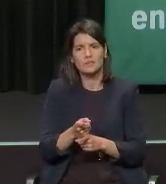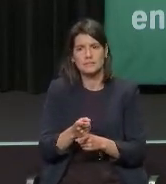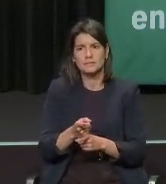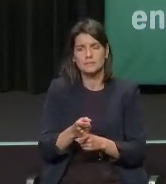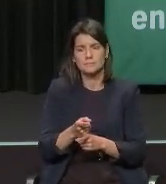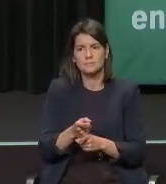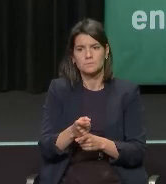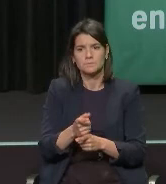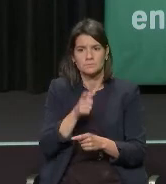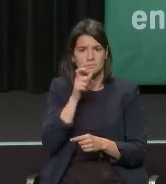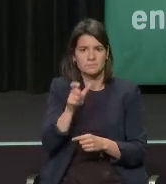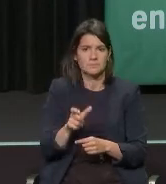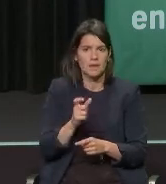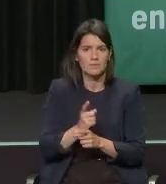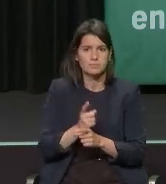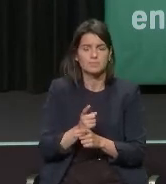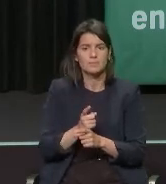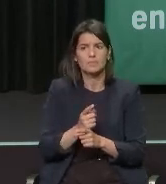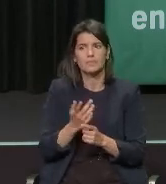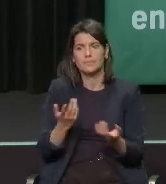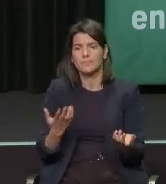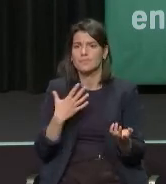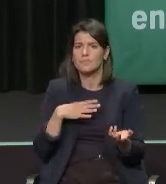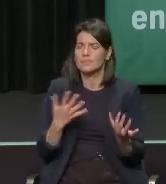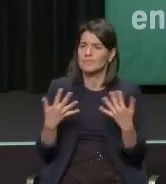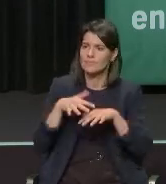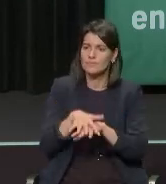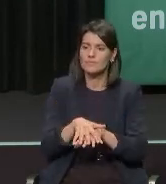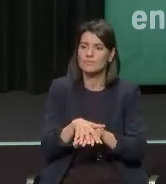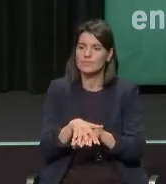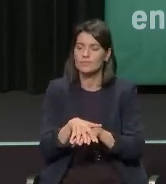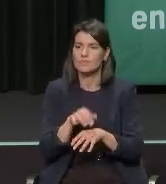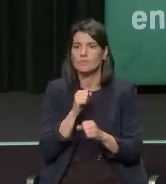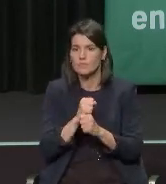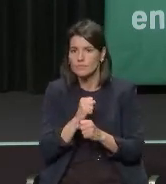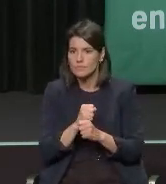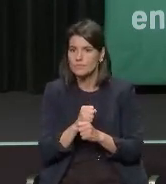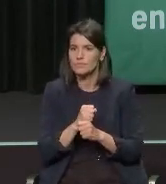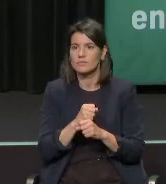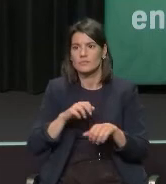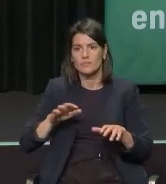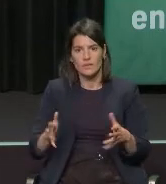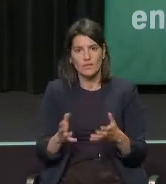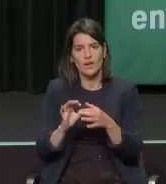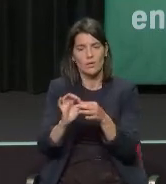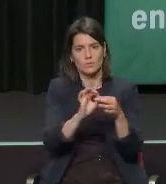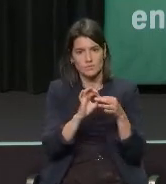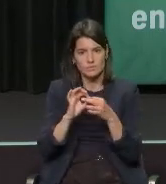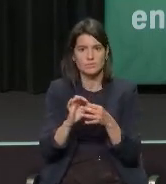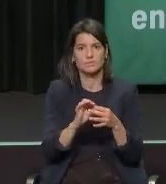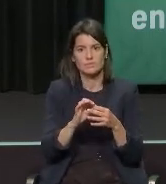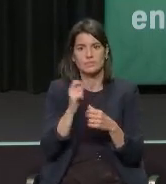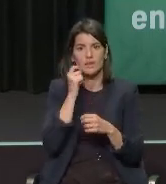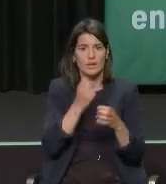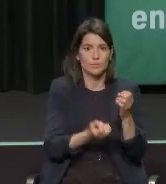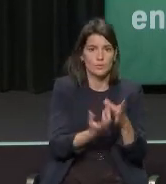destes conceitos de integrar o trabalho e promover a colaboração entre quem